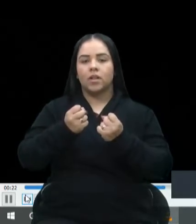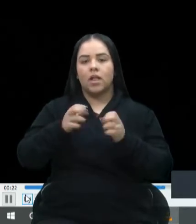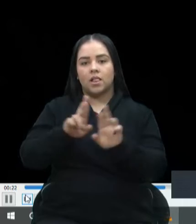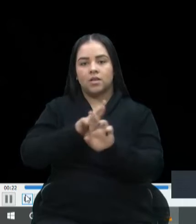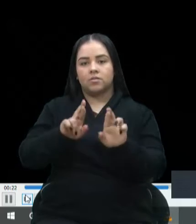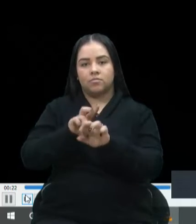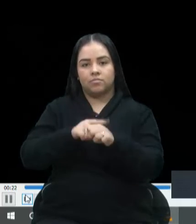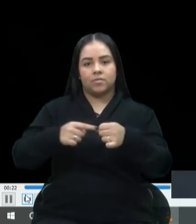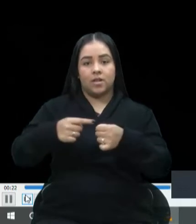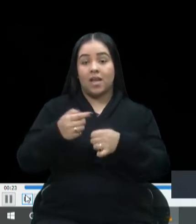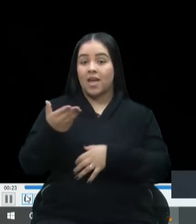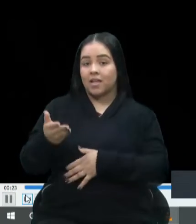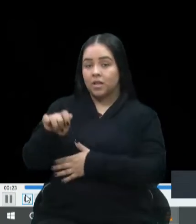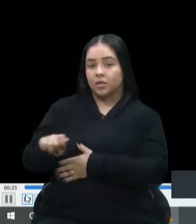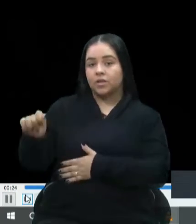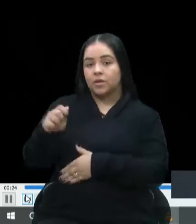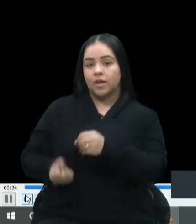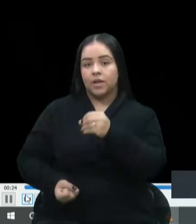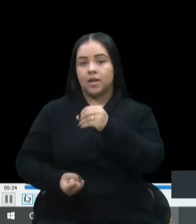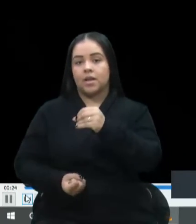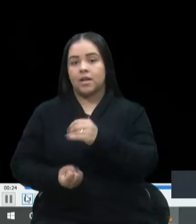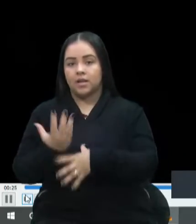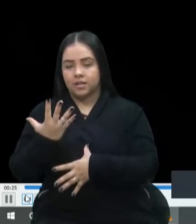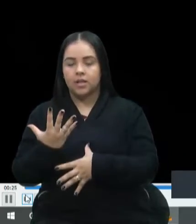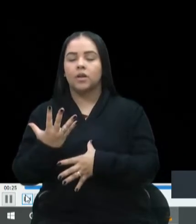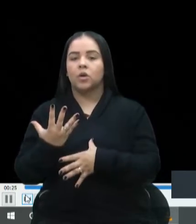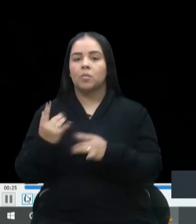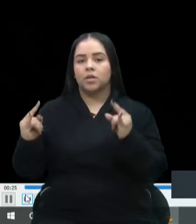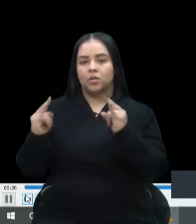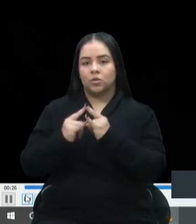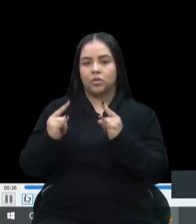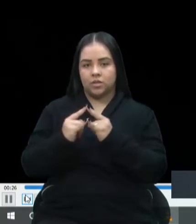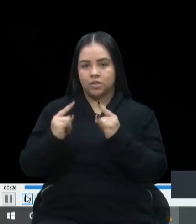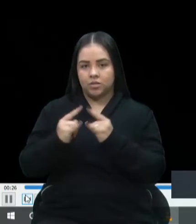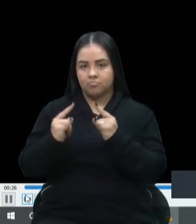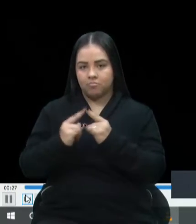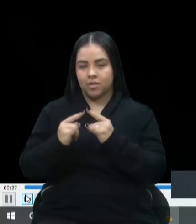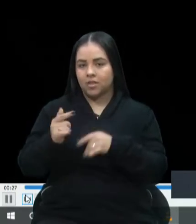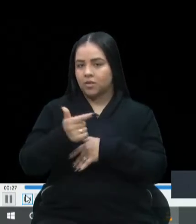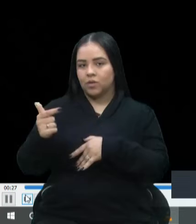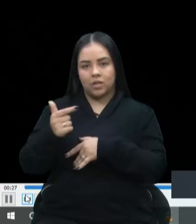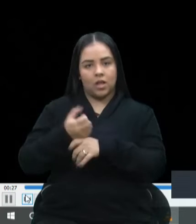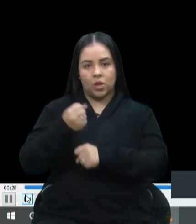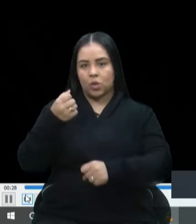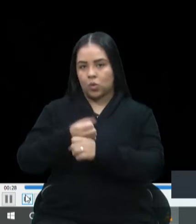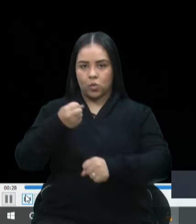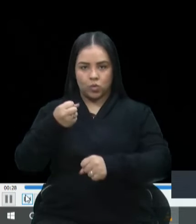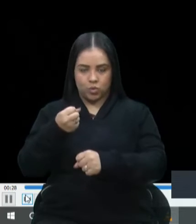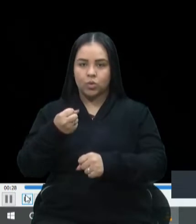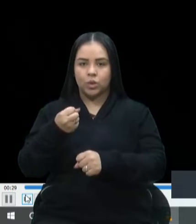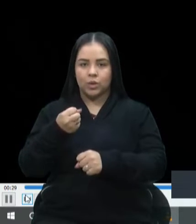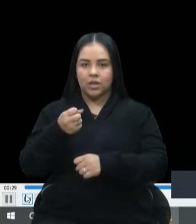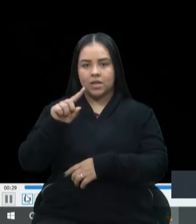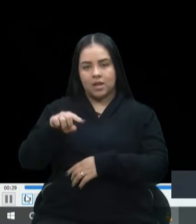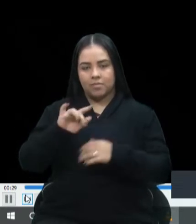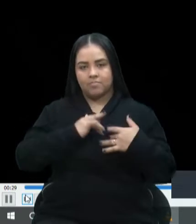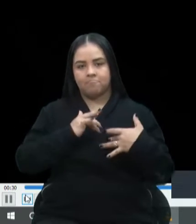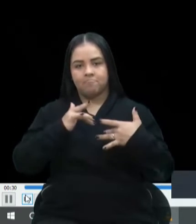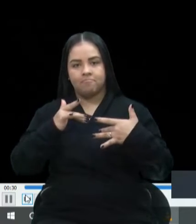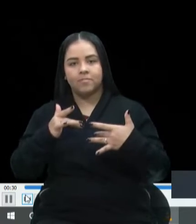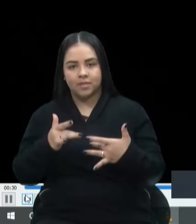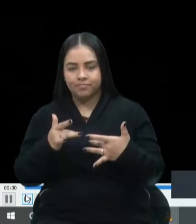Esta associação foi criada, na sua essência, como uma entidade filantrópica, em sinal de solidariedade e de gratidão à cidade